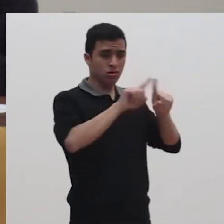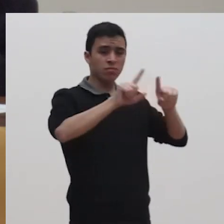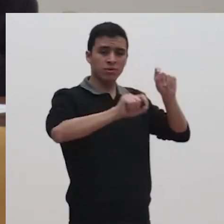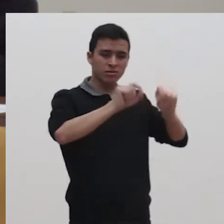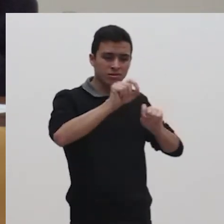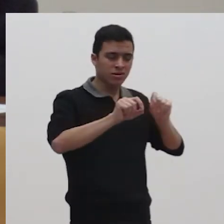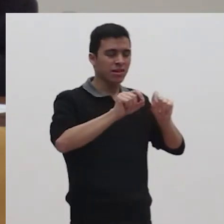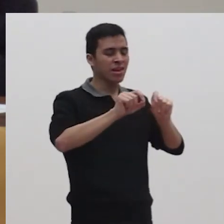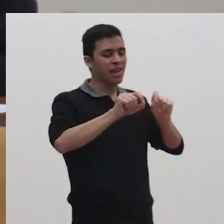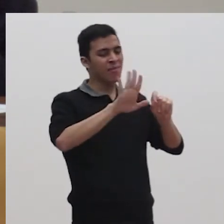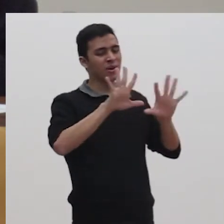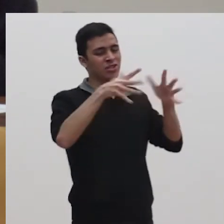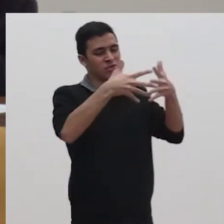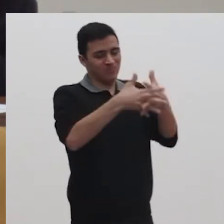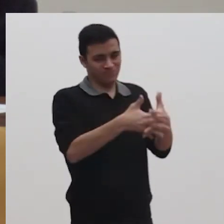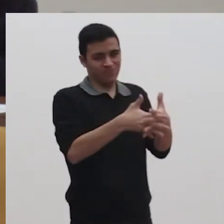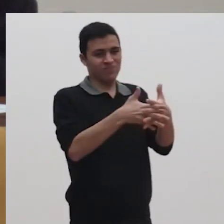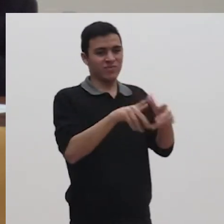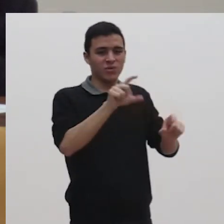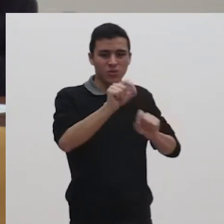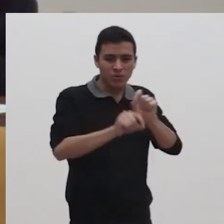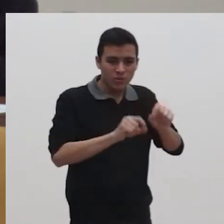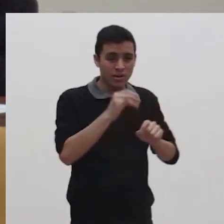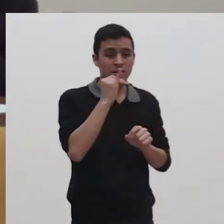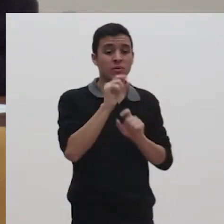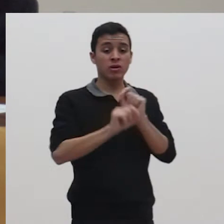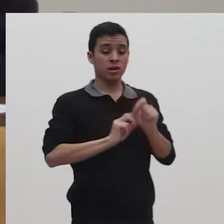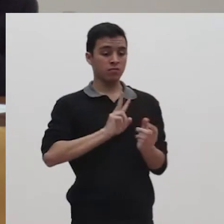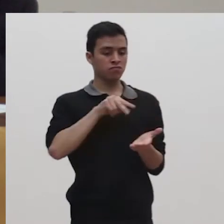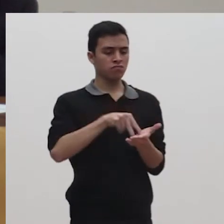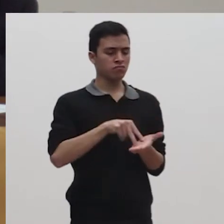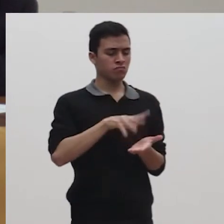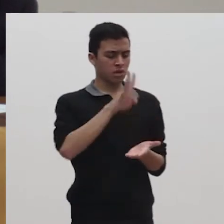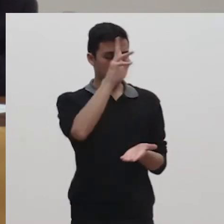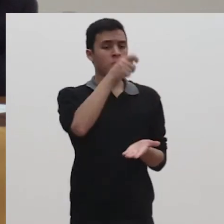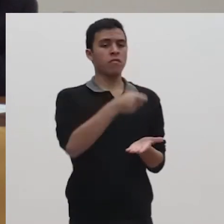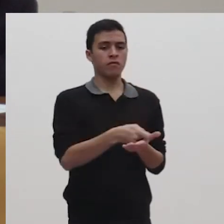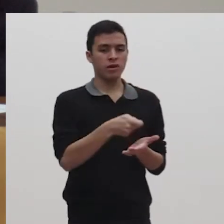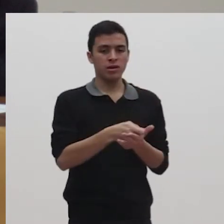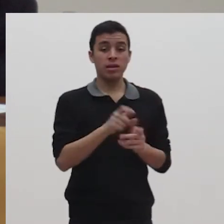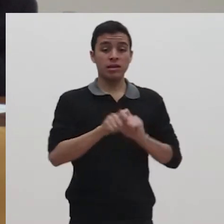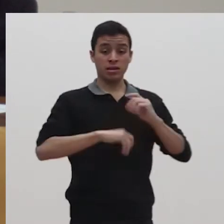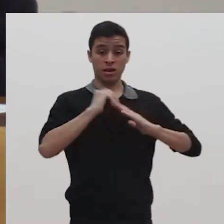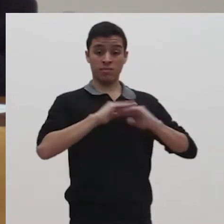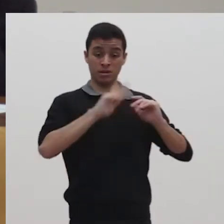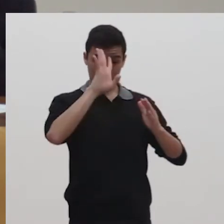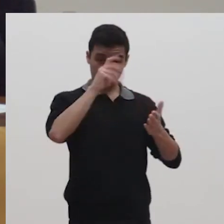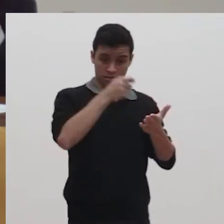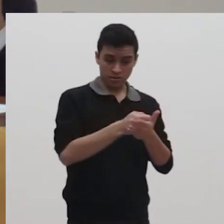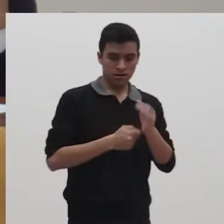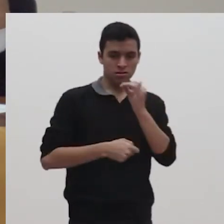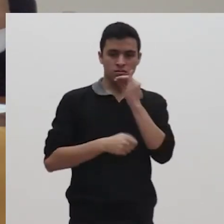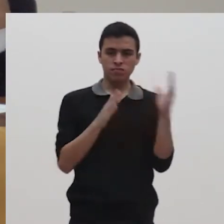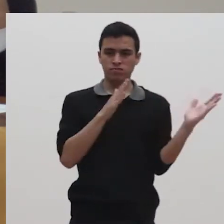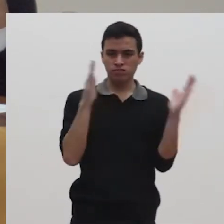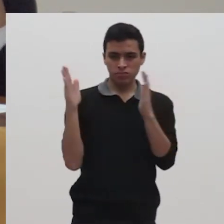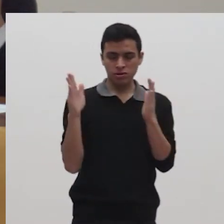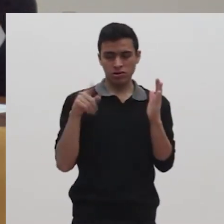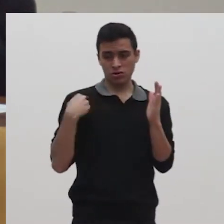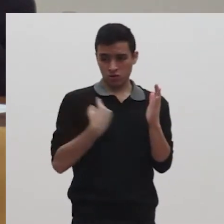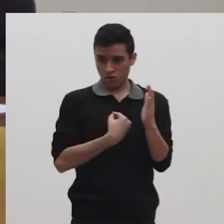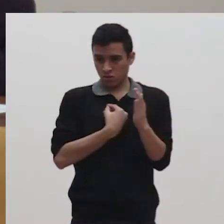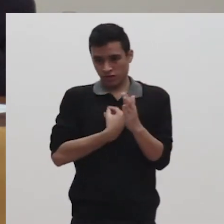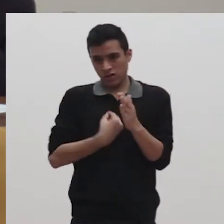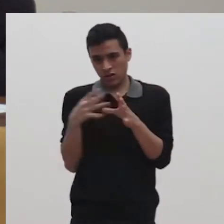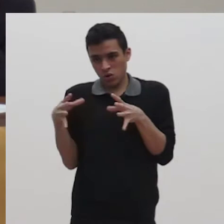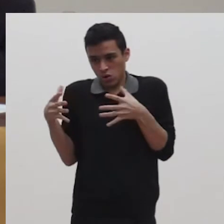situação é um pouco mais complicada do que essa. É quem toma a decisão e quem está habilitado para tomar a decisão. Nós estamos o tempo todo na nossa